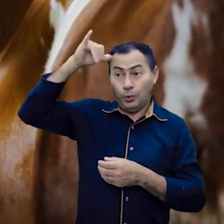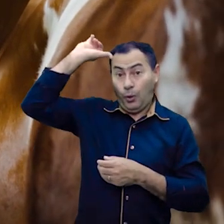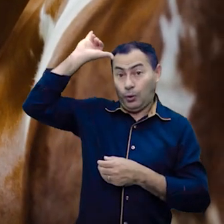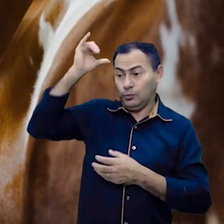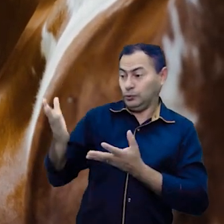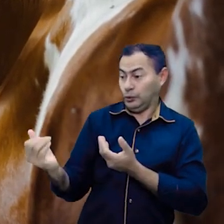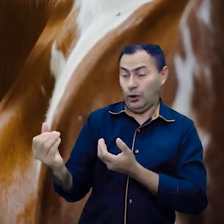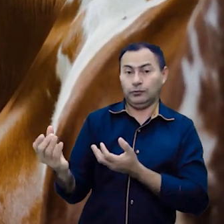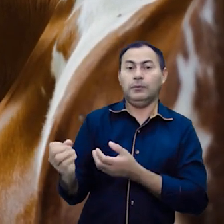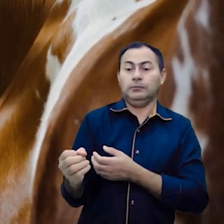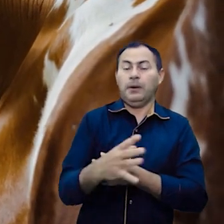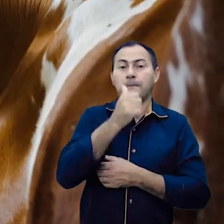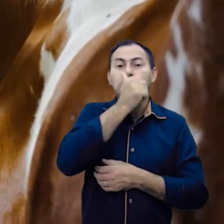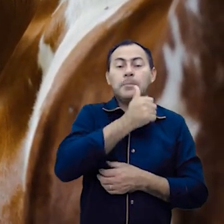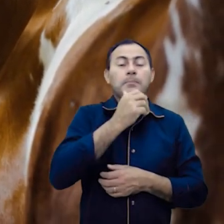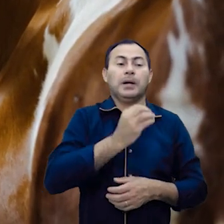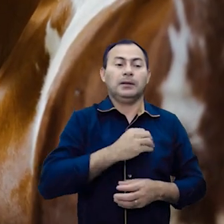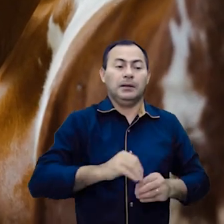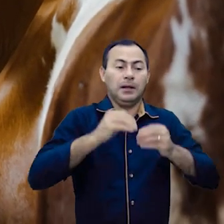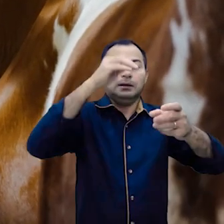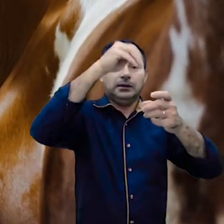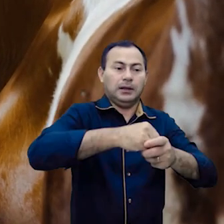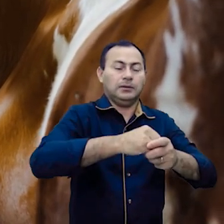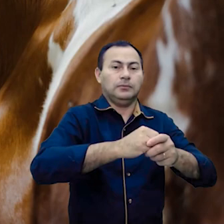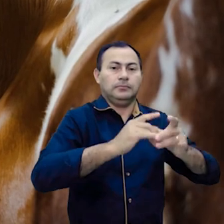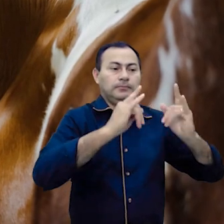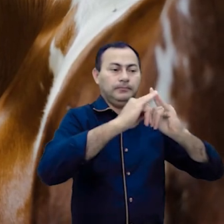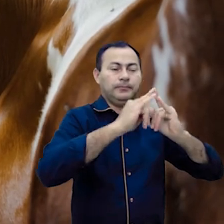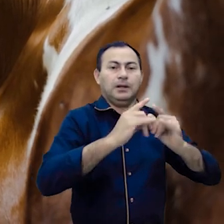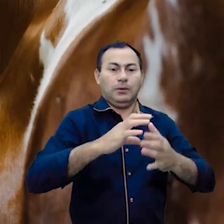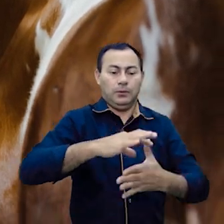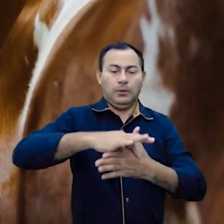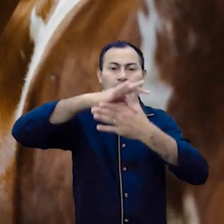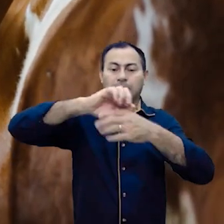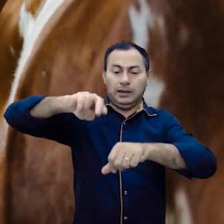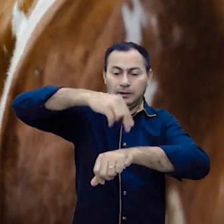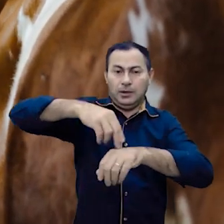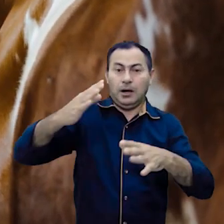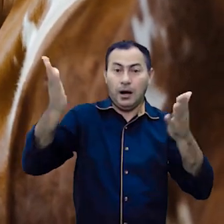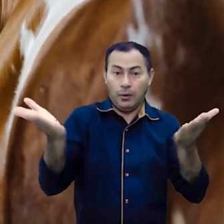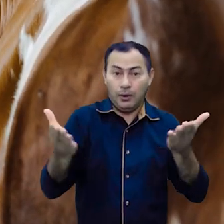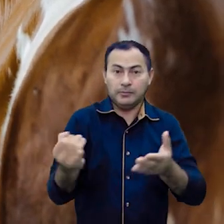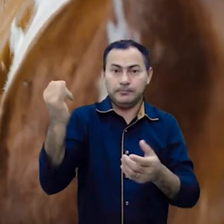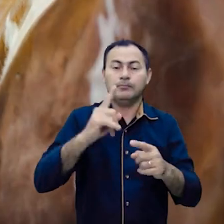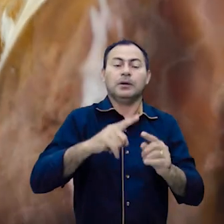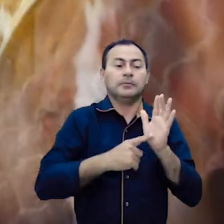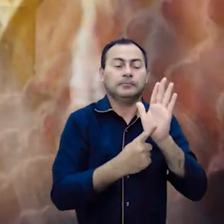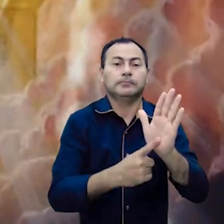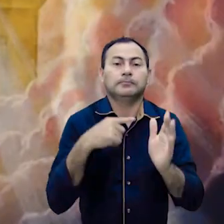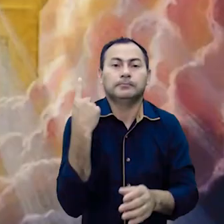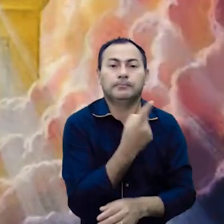um touro jovem sacrifício Pelos Pecados eles levaram para dentro e líderes da Nação agora muito importante